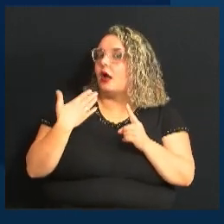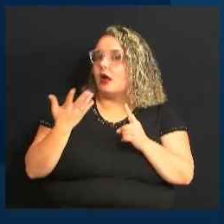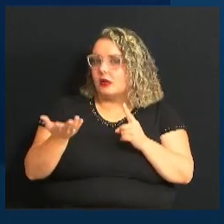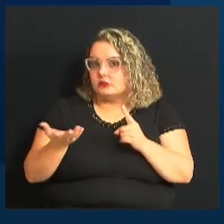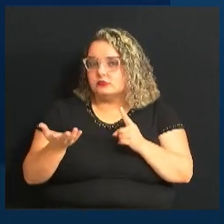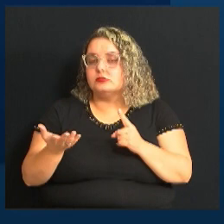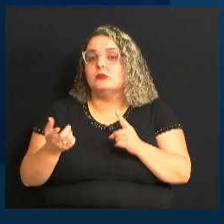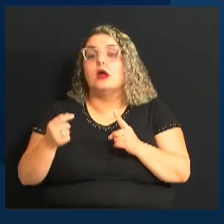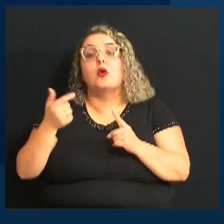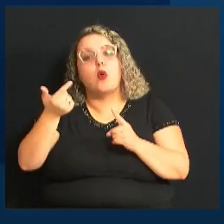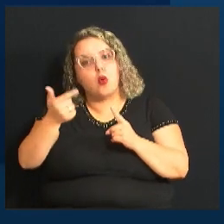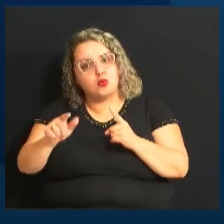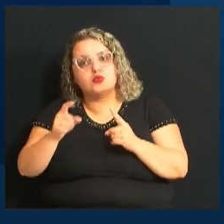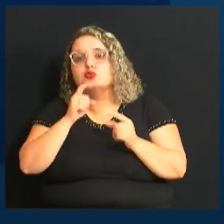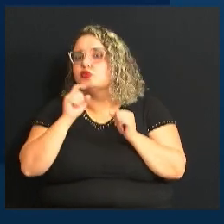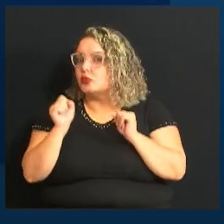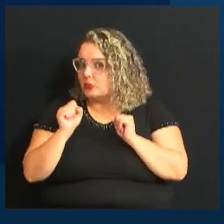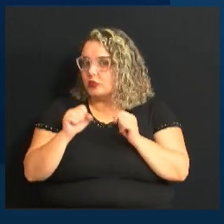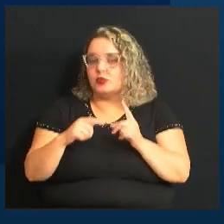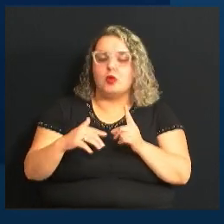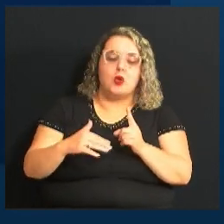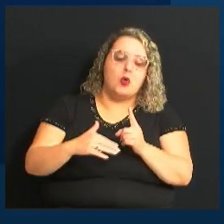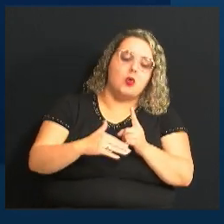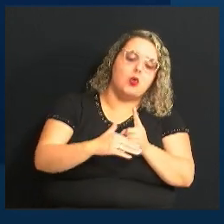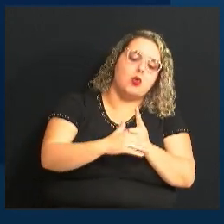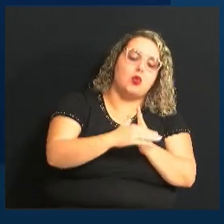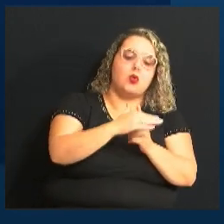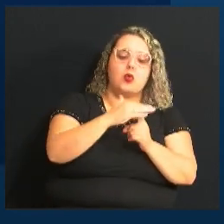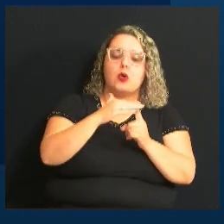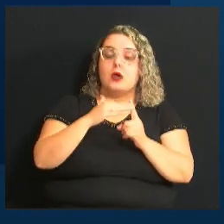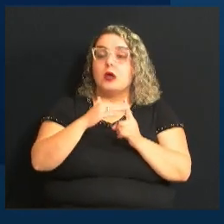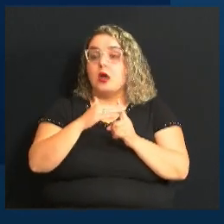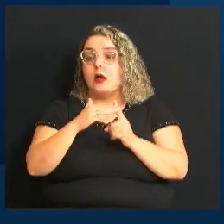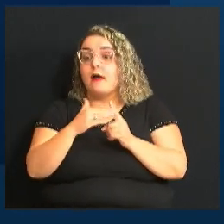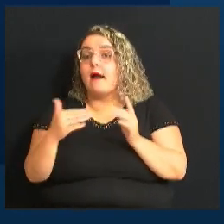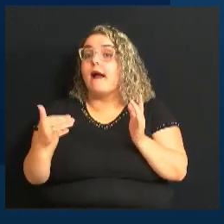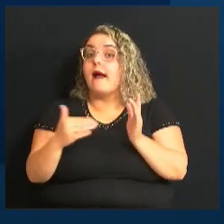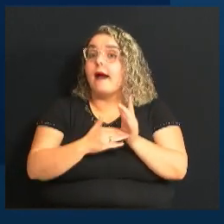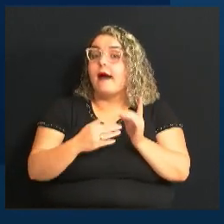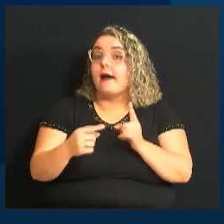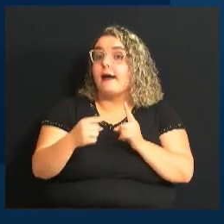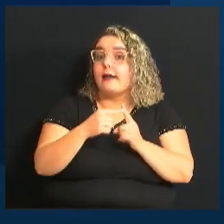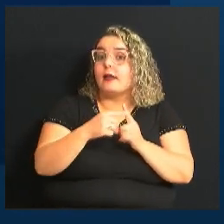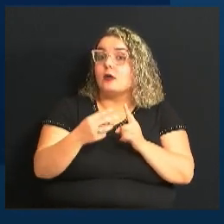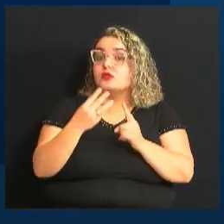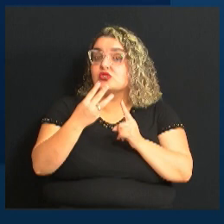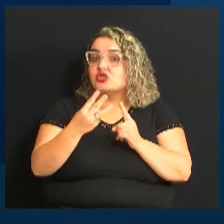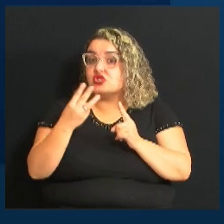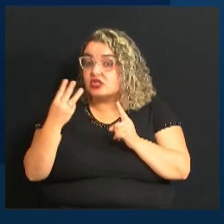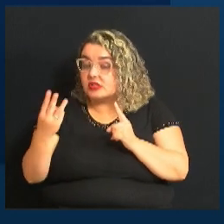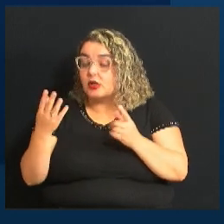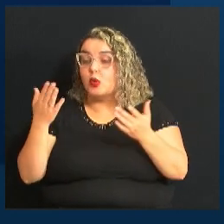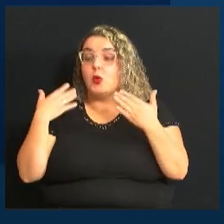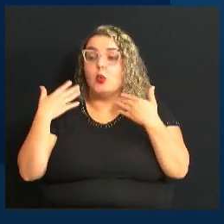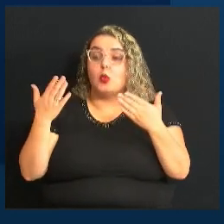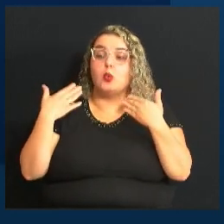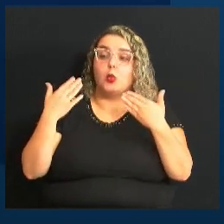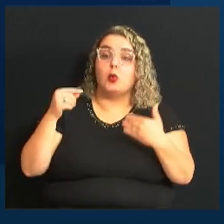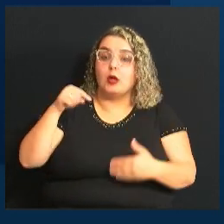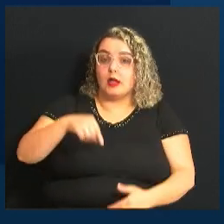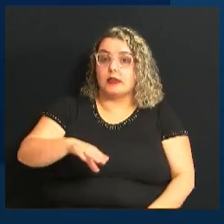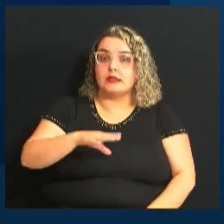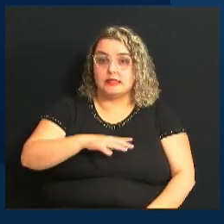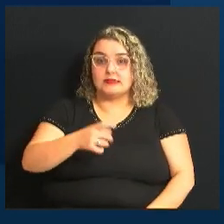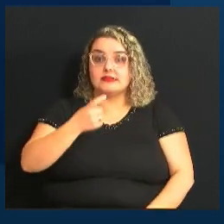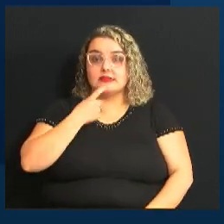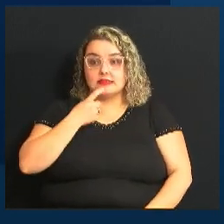ainda estamos no inverno. Ao longo do dia, essa temperatura sobe, podendo chegar aos 33 graus aqui na cidade